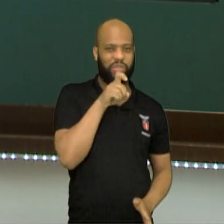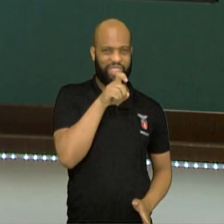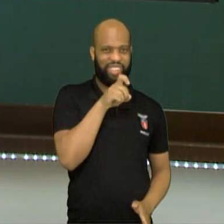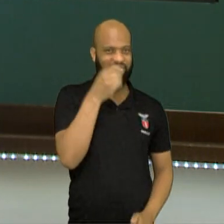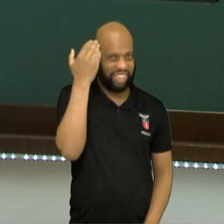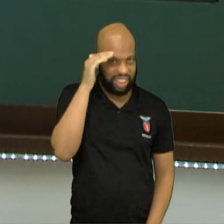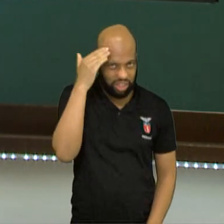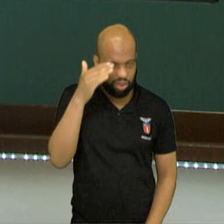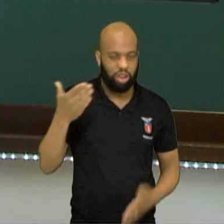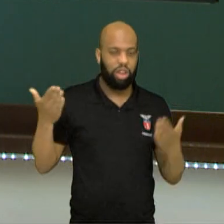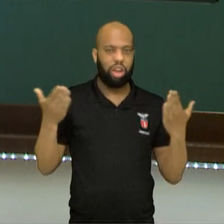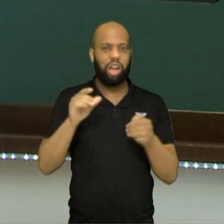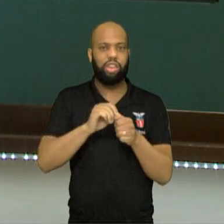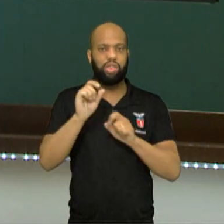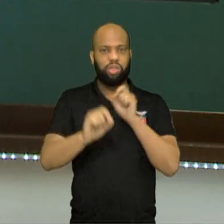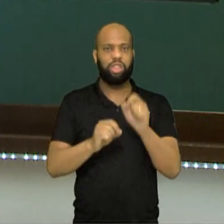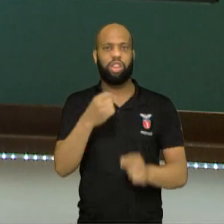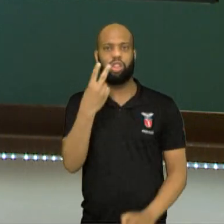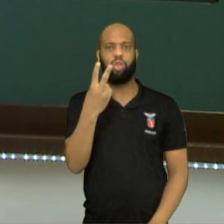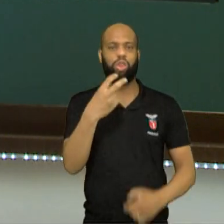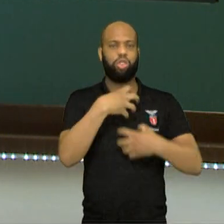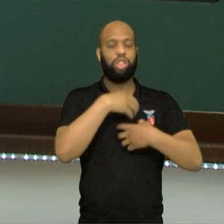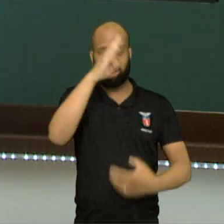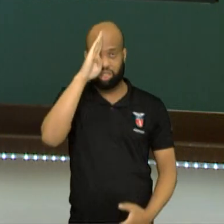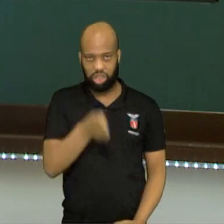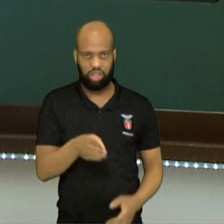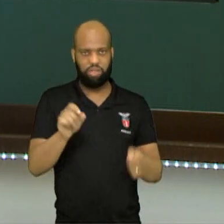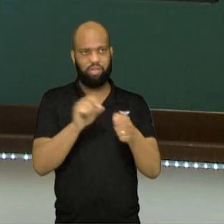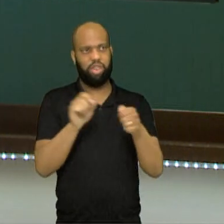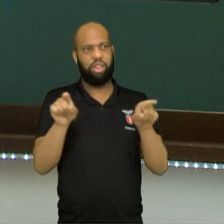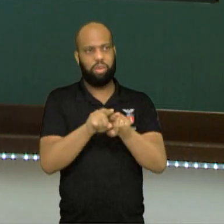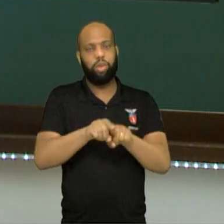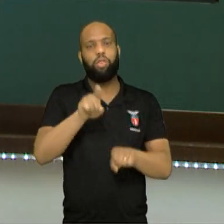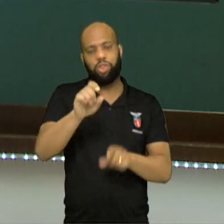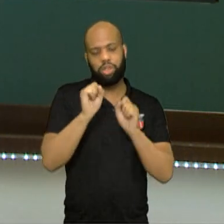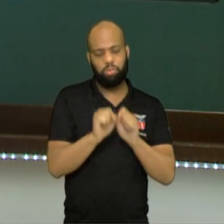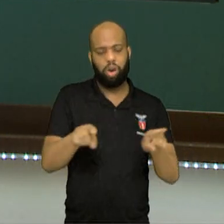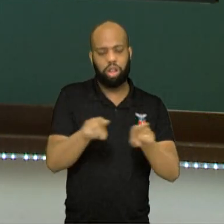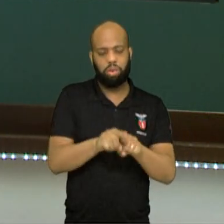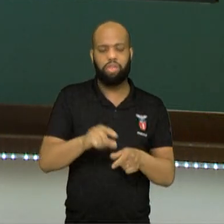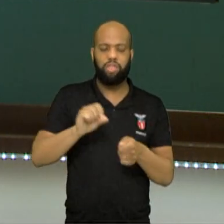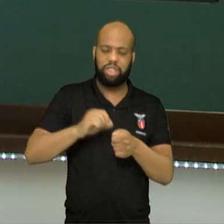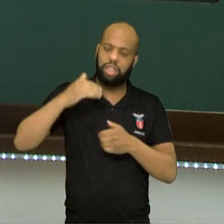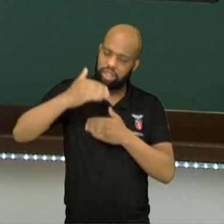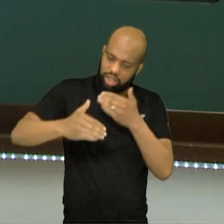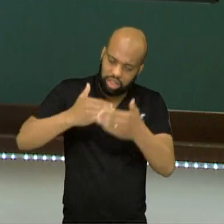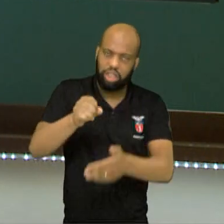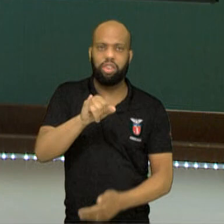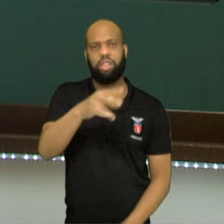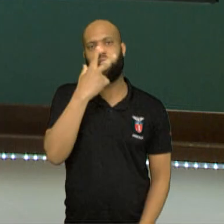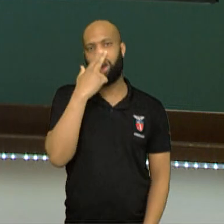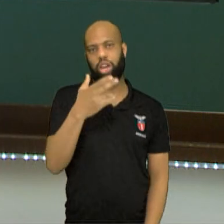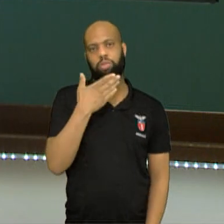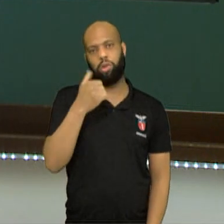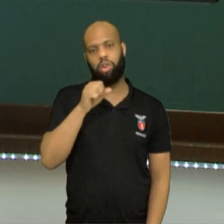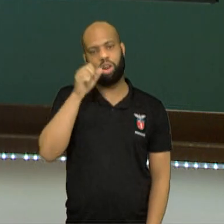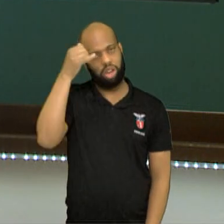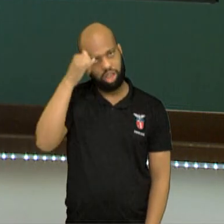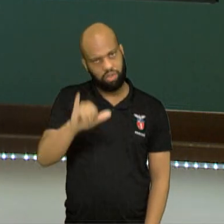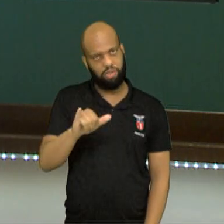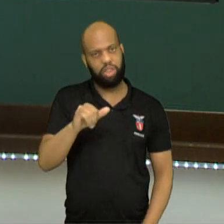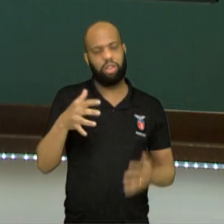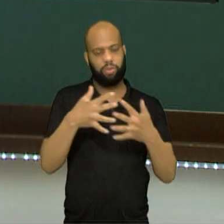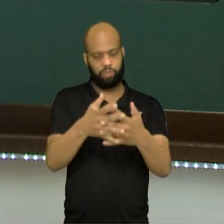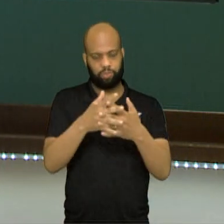Então, a gente fez esses dois processos aqui direto, tá? Você pode fazer passo a passo aí se você achar que vai se perder, tá